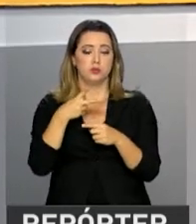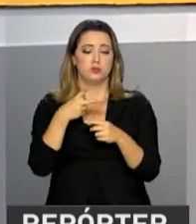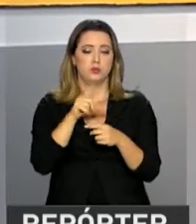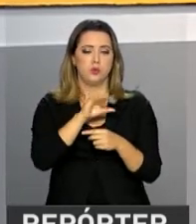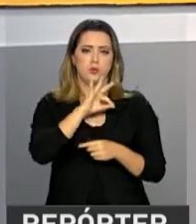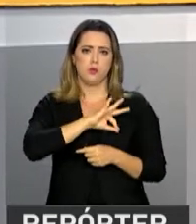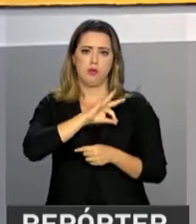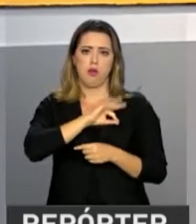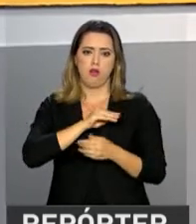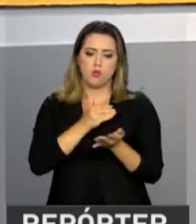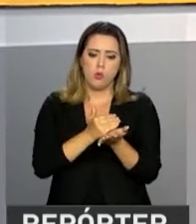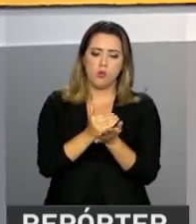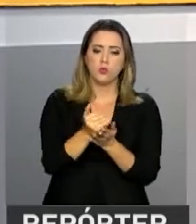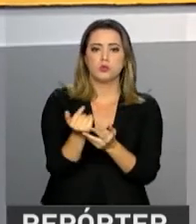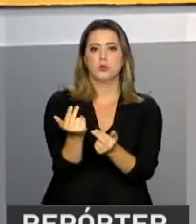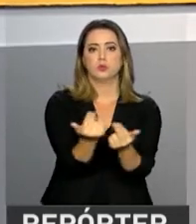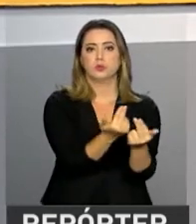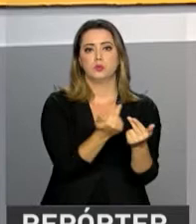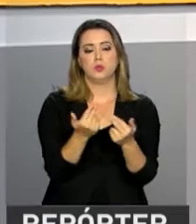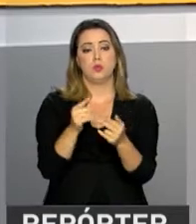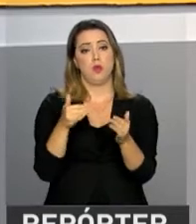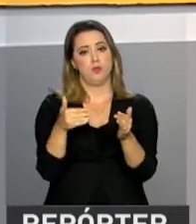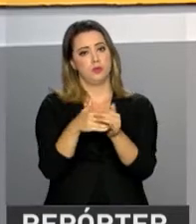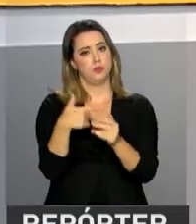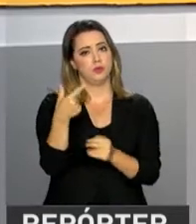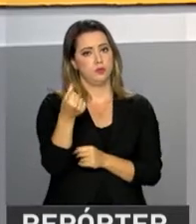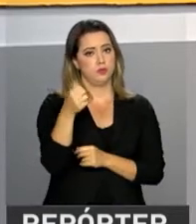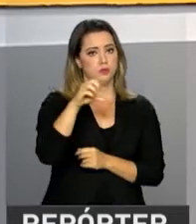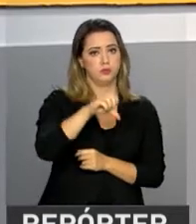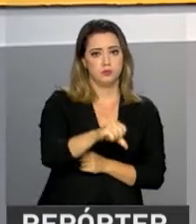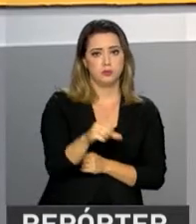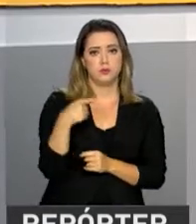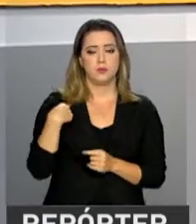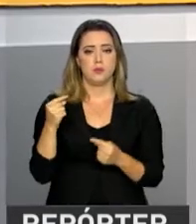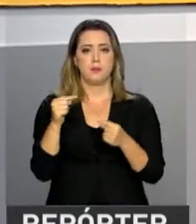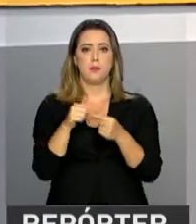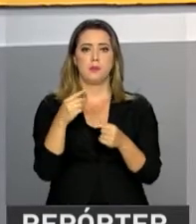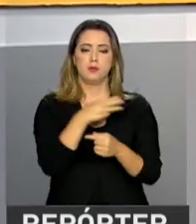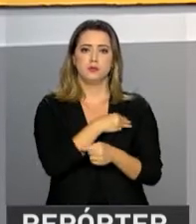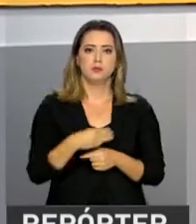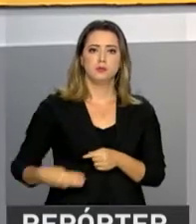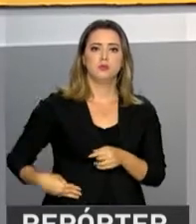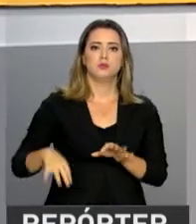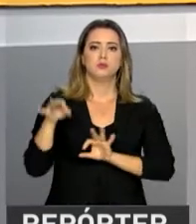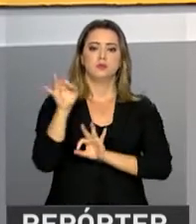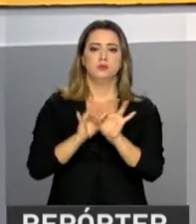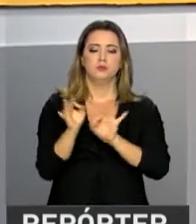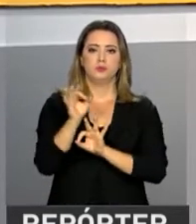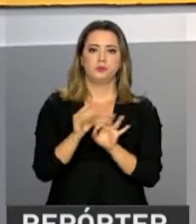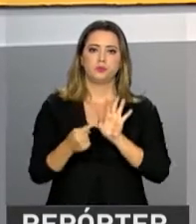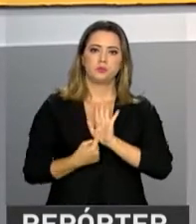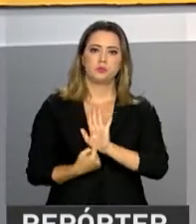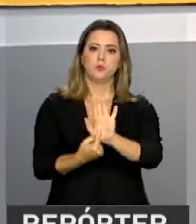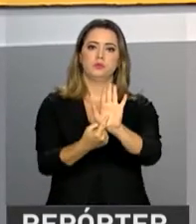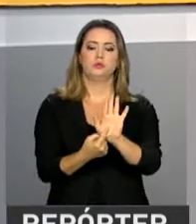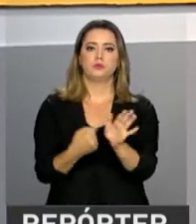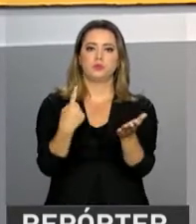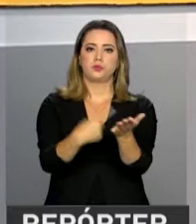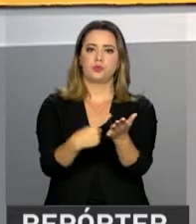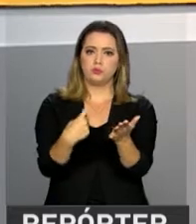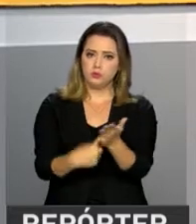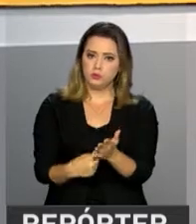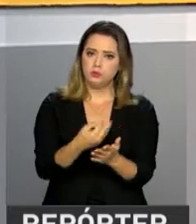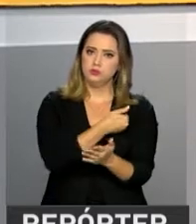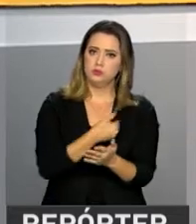2018 para 2019 segundo o ministro do planejamento de oliveira as medidas demonstram um compromisso do